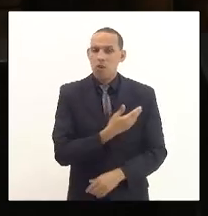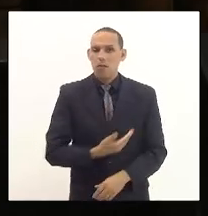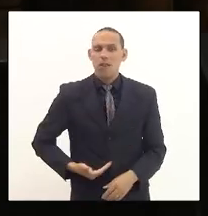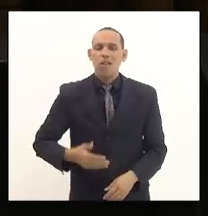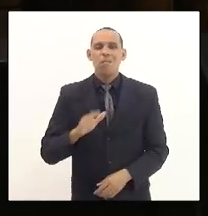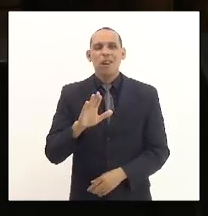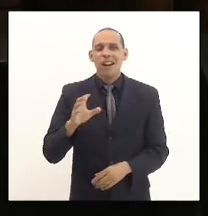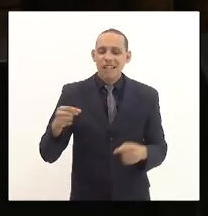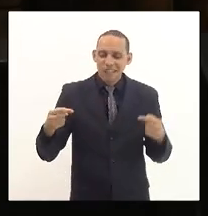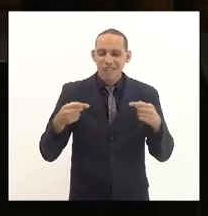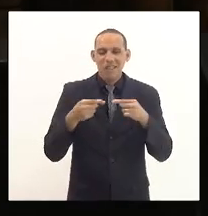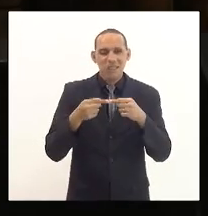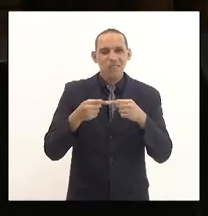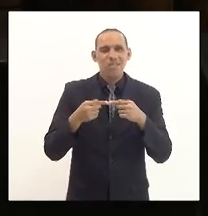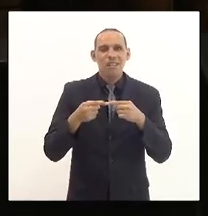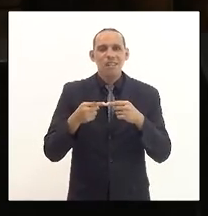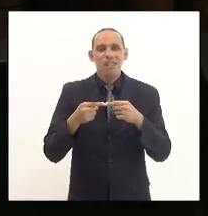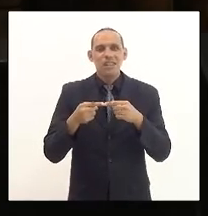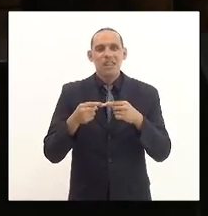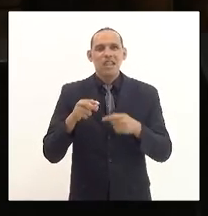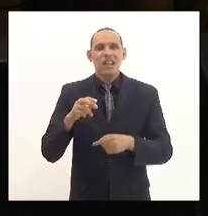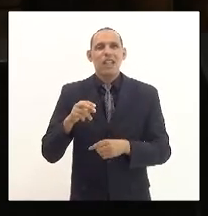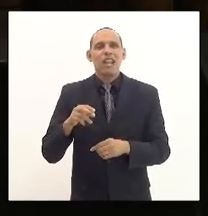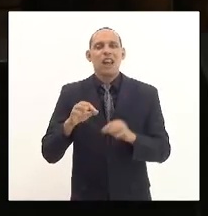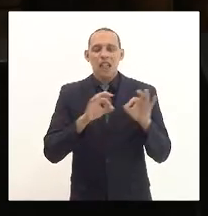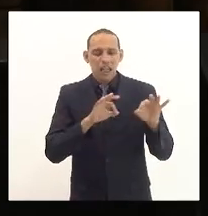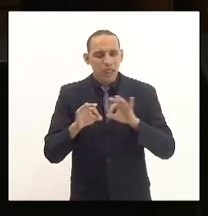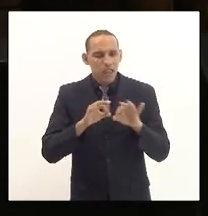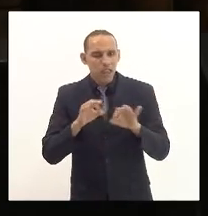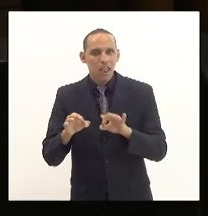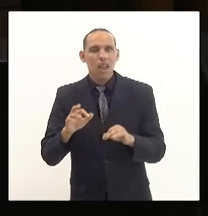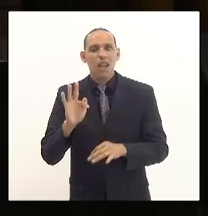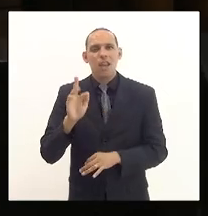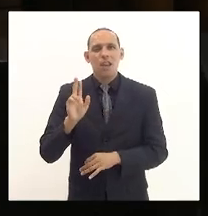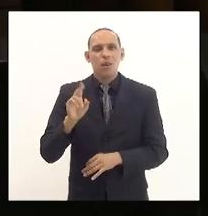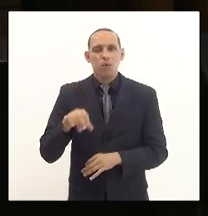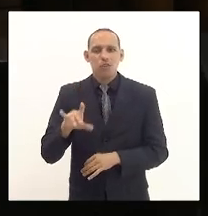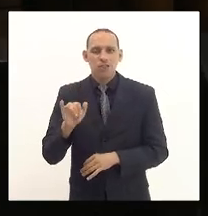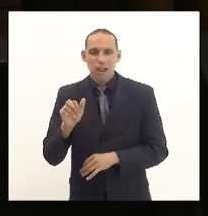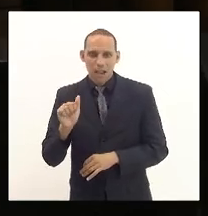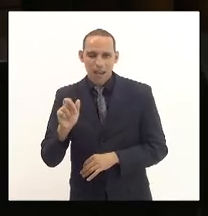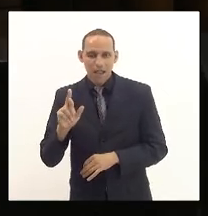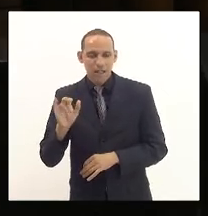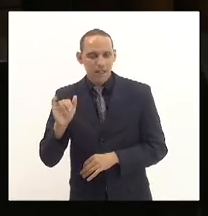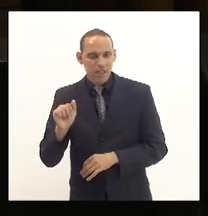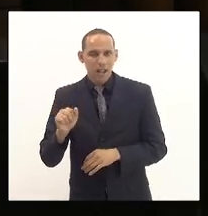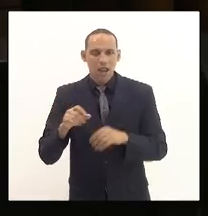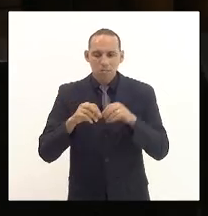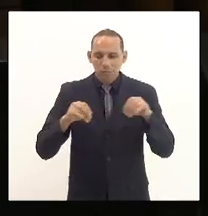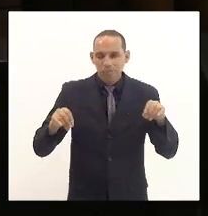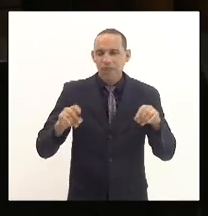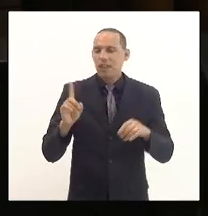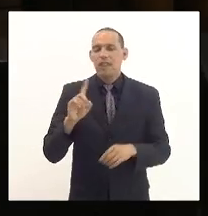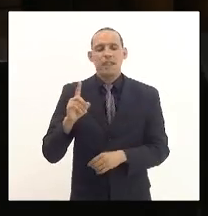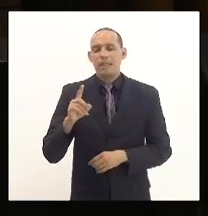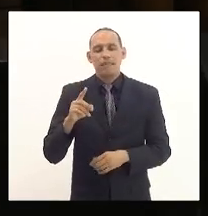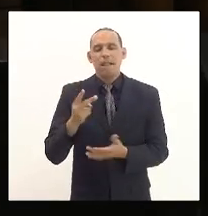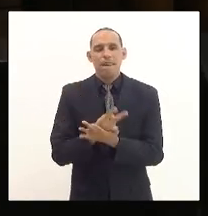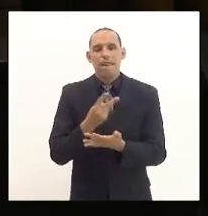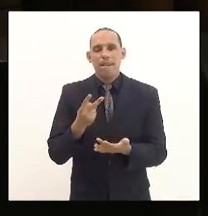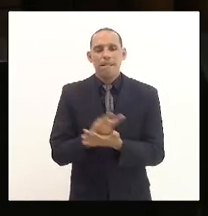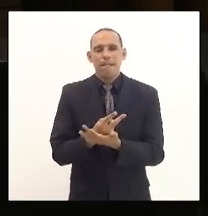desta maneira enganando a população carente não será dessa maneira que o